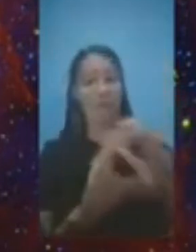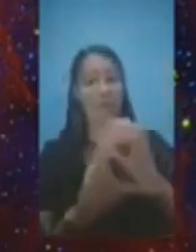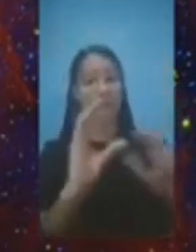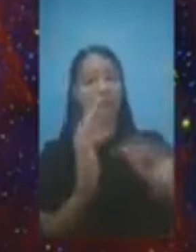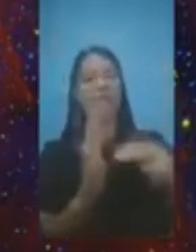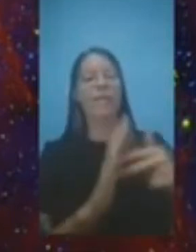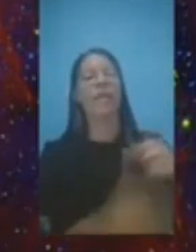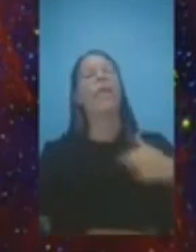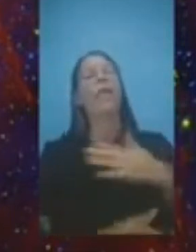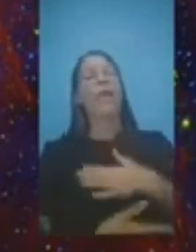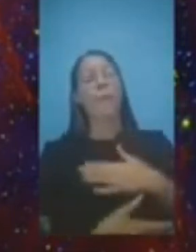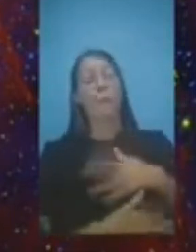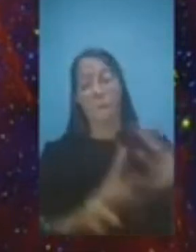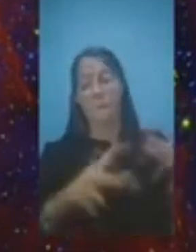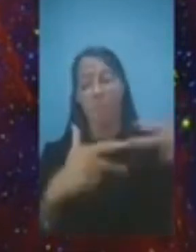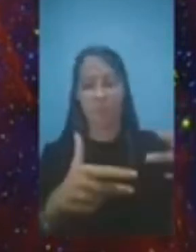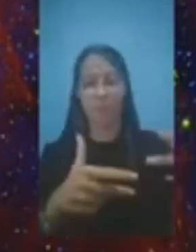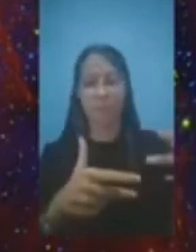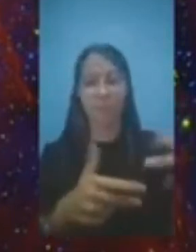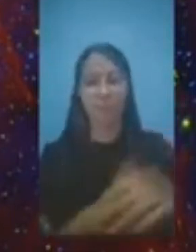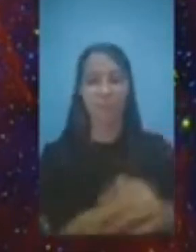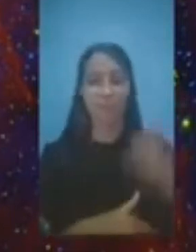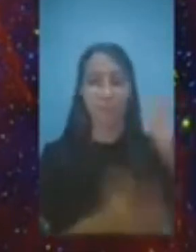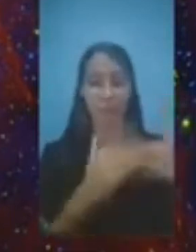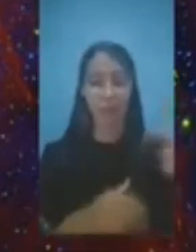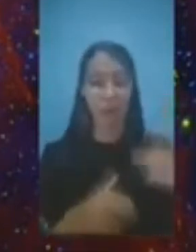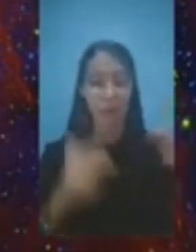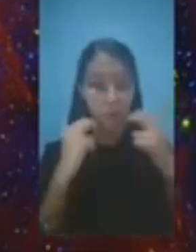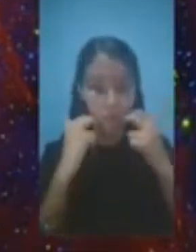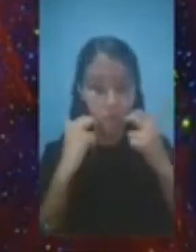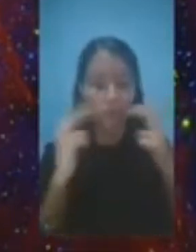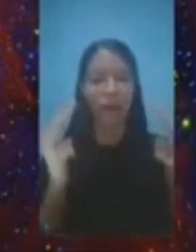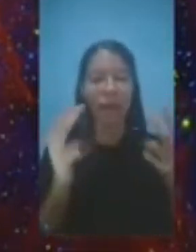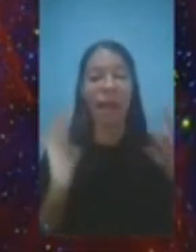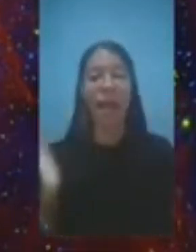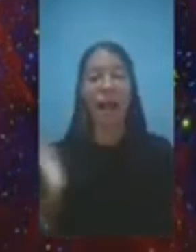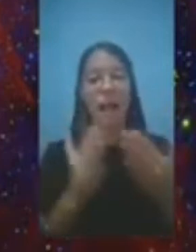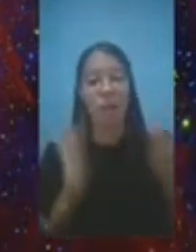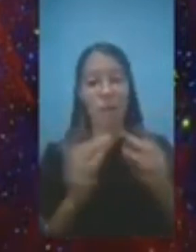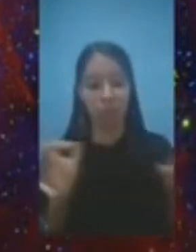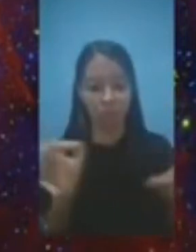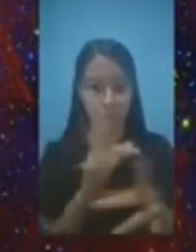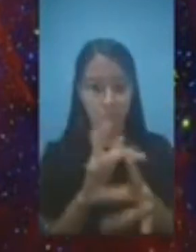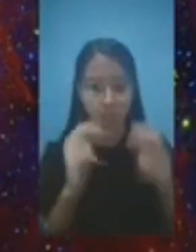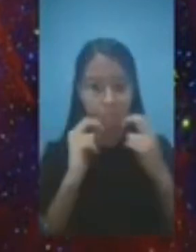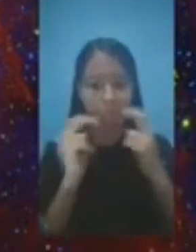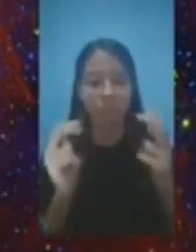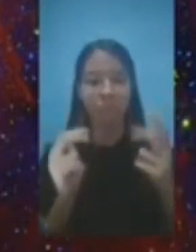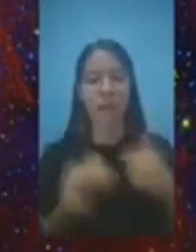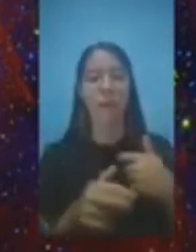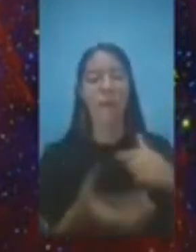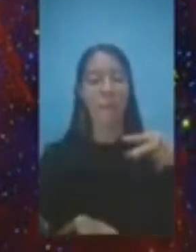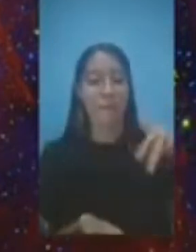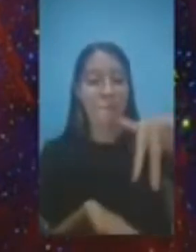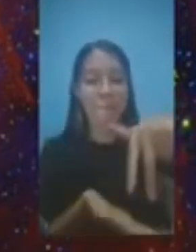cantando aqui pelo quintal, olhando as plantas. Meu hobby aqui, meu maior hobby. Eu era muito tímida,